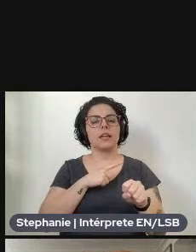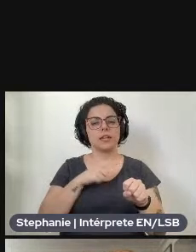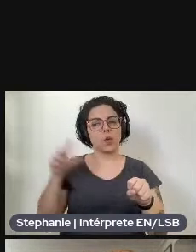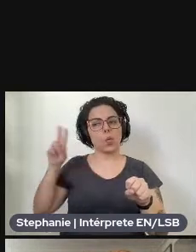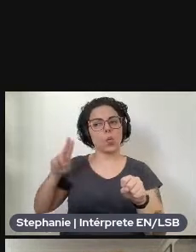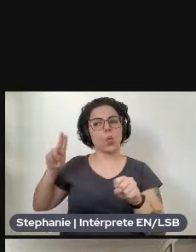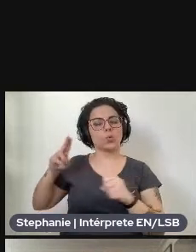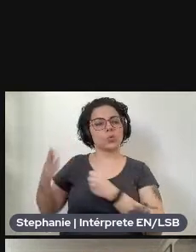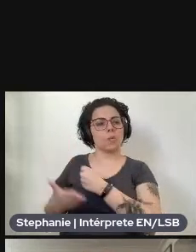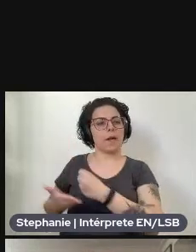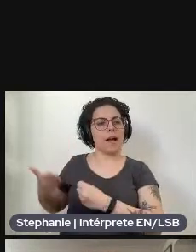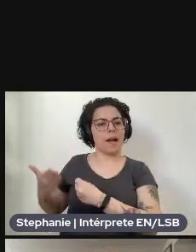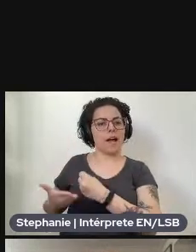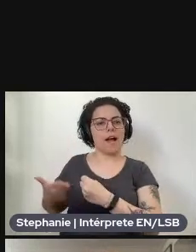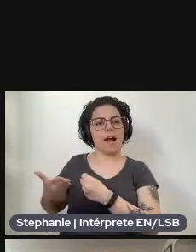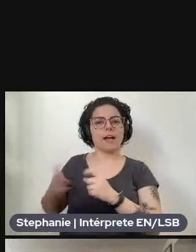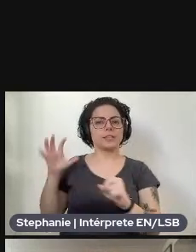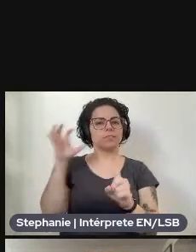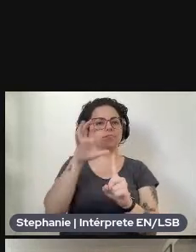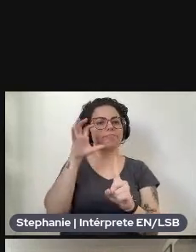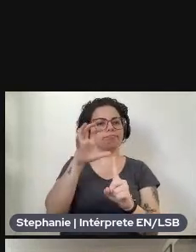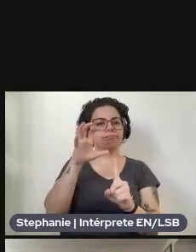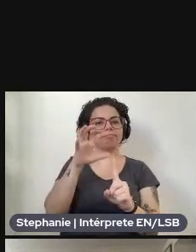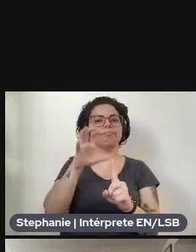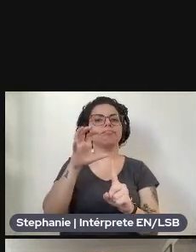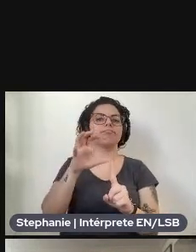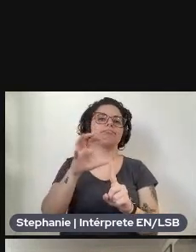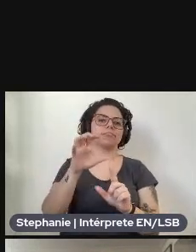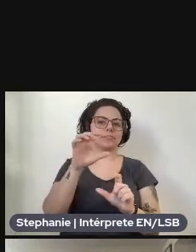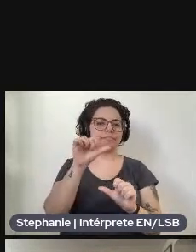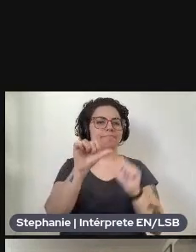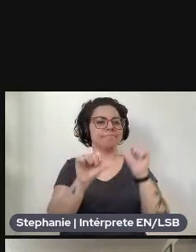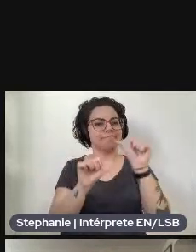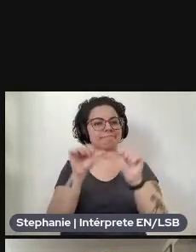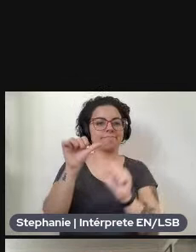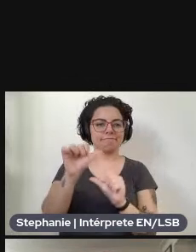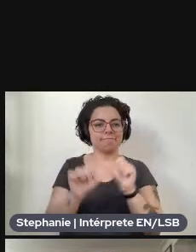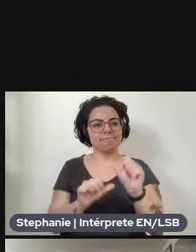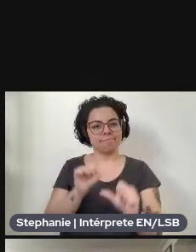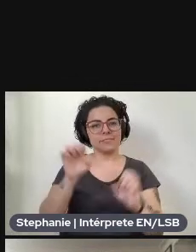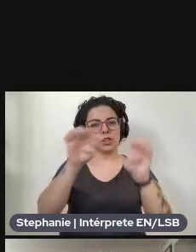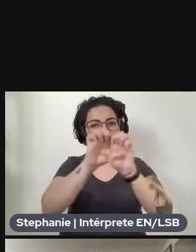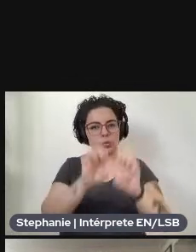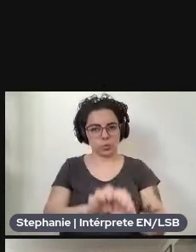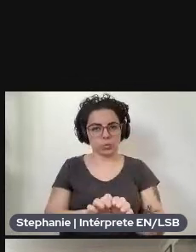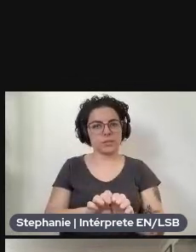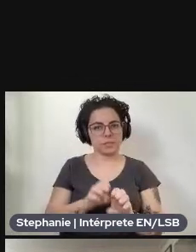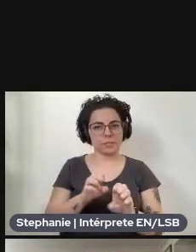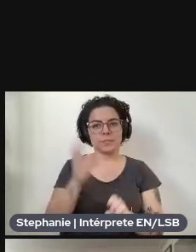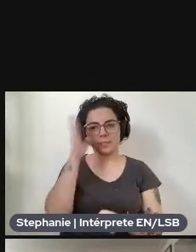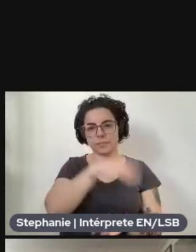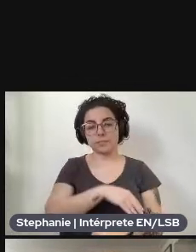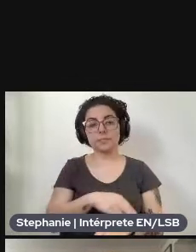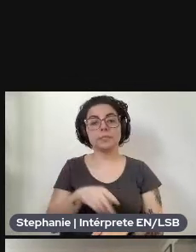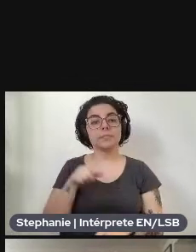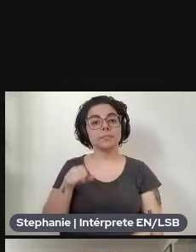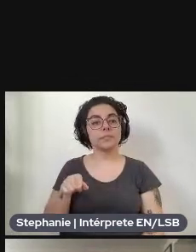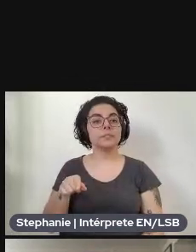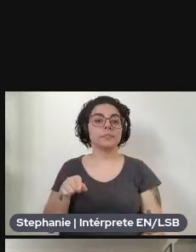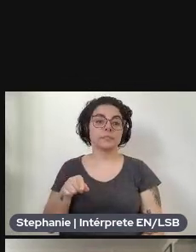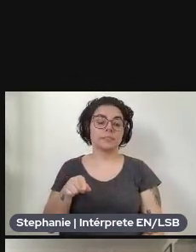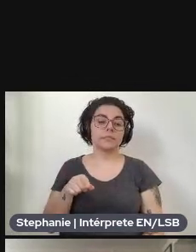the system is structured, shaped by usage. Portanto, o sistema é estruturado, motivado pelo uso, decorre do ponto de